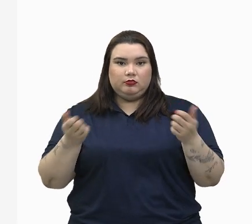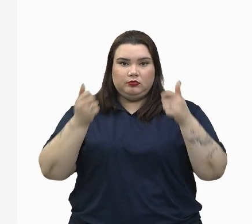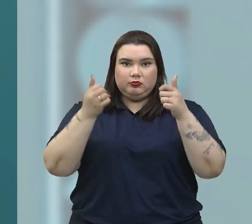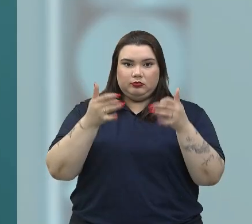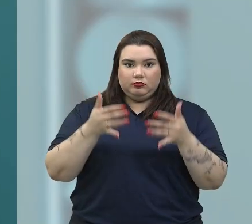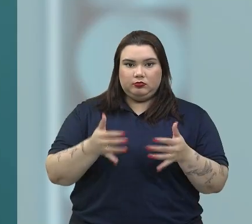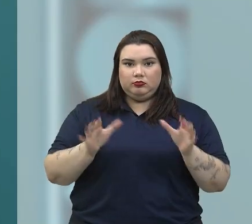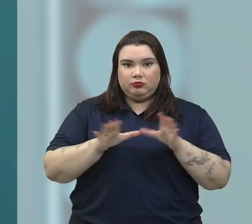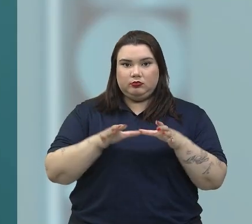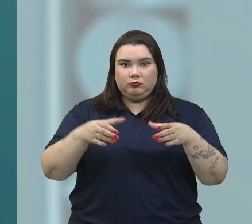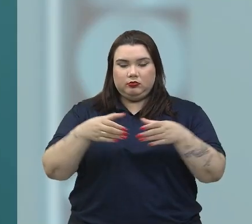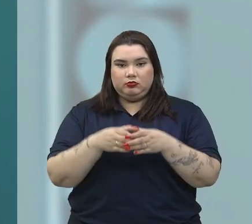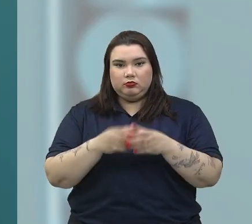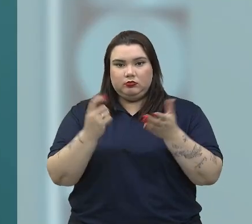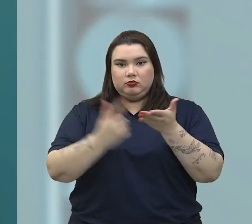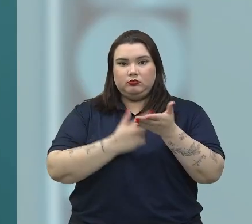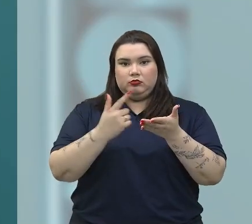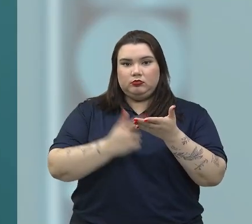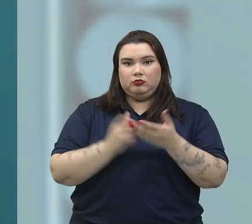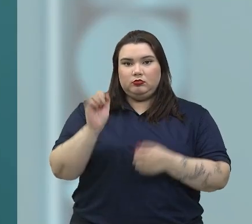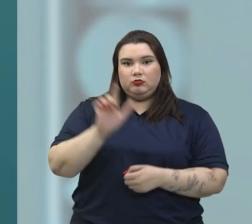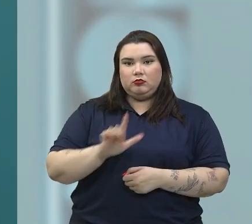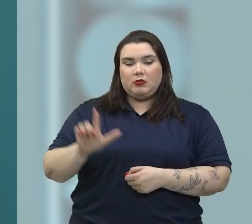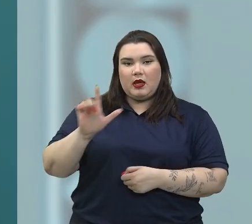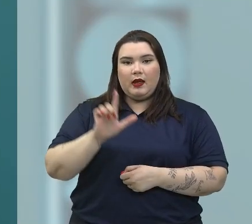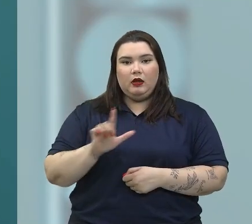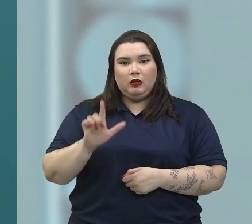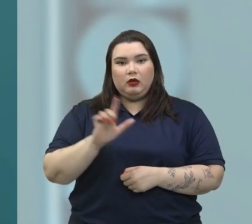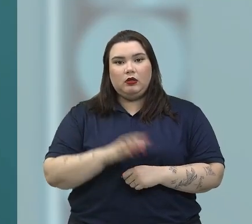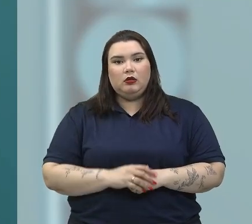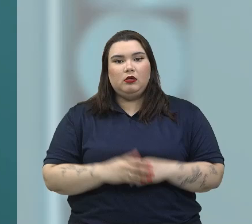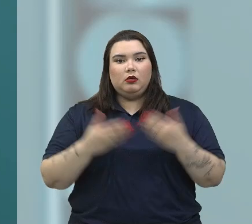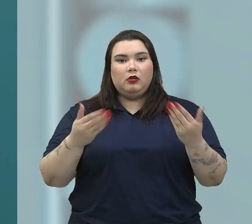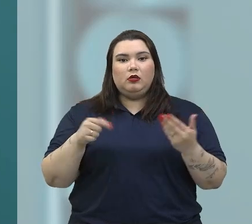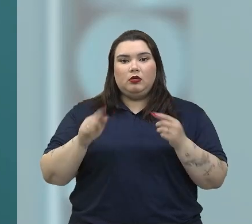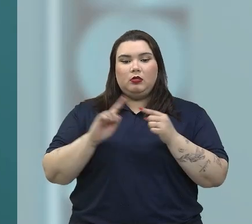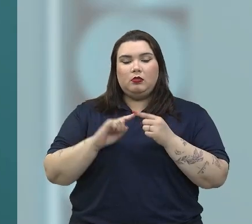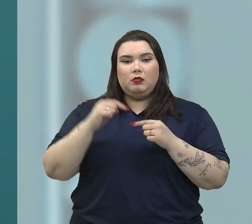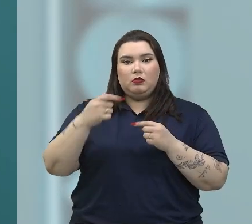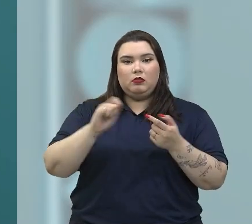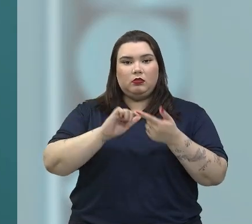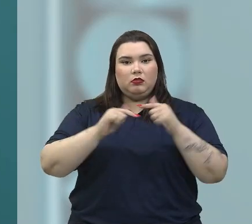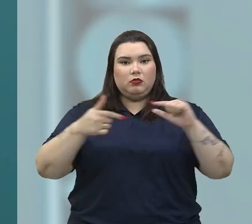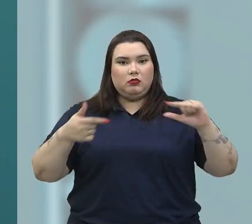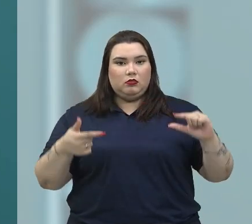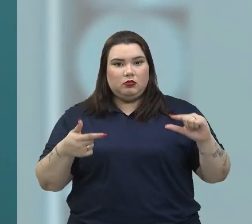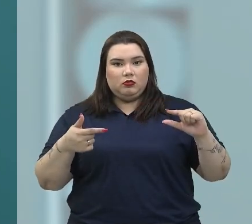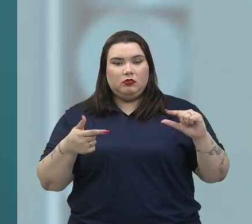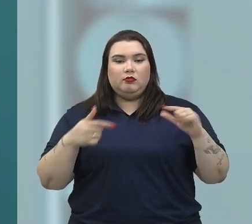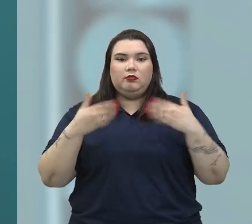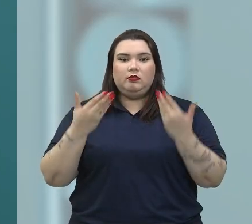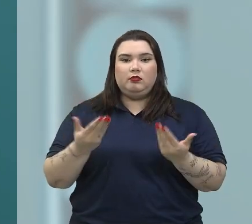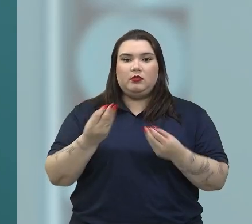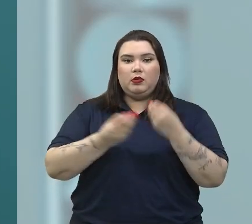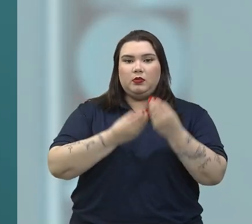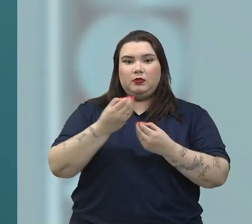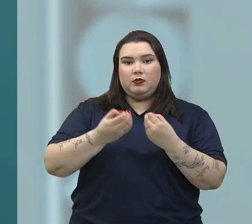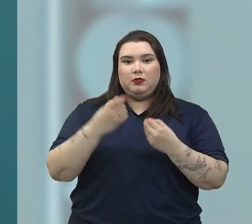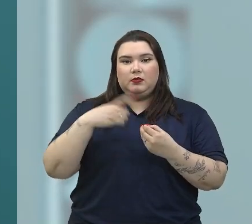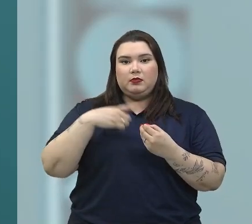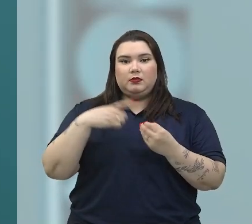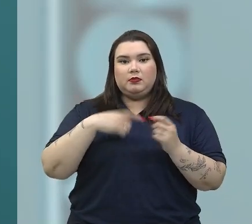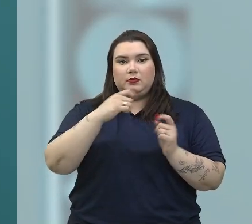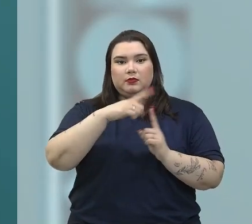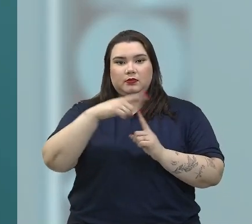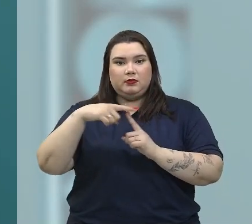um conjunto de obras literárias, especificamente na pós-modernidade, a gente vai identificar que a pós-modernidade tem certos